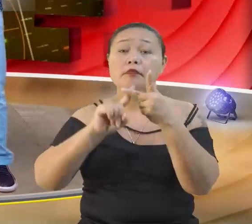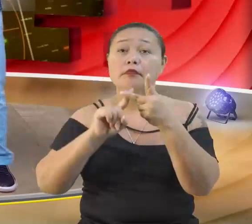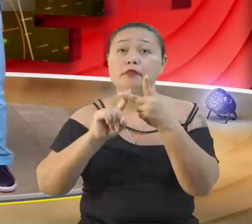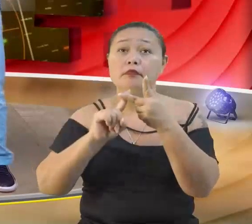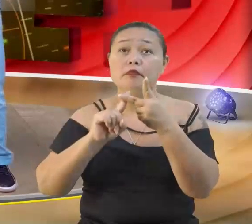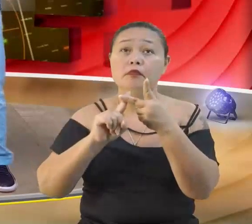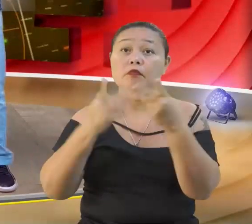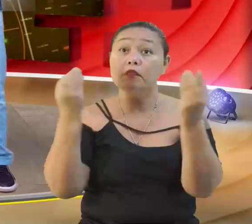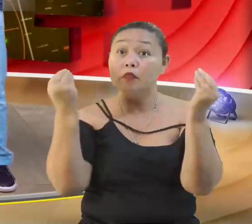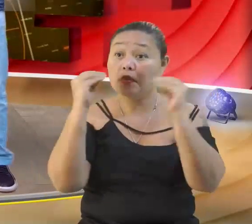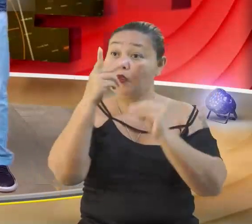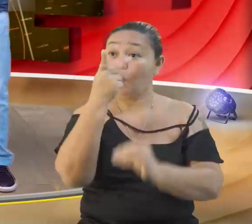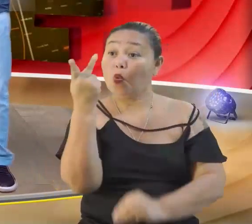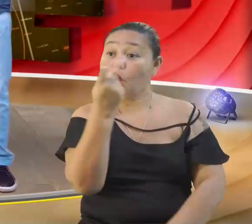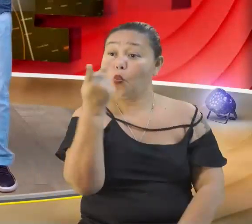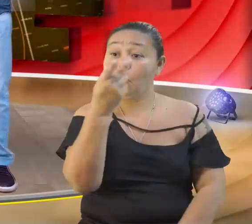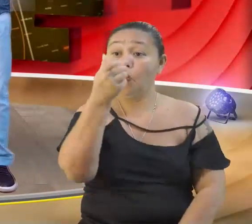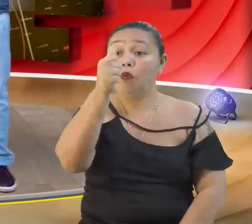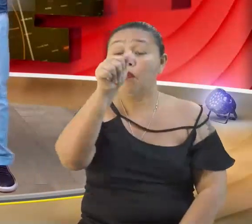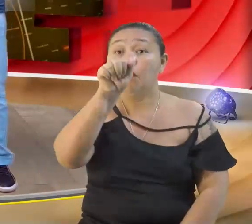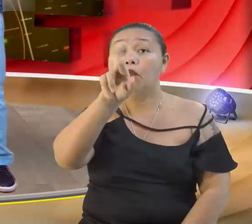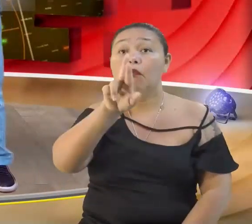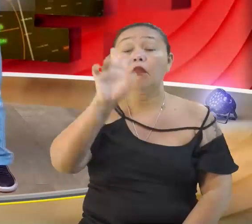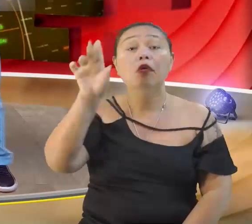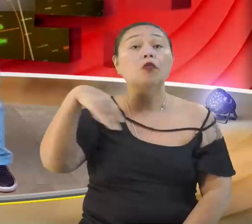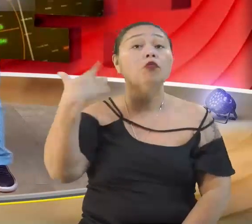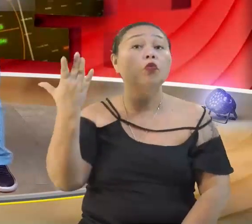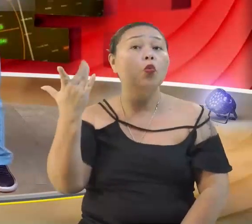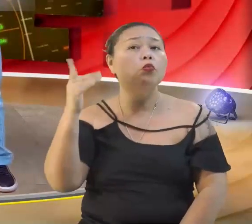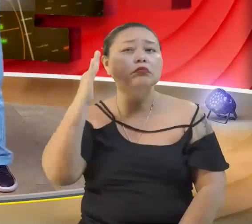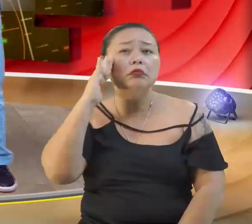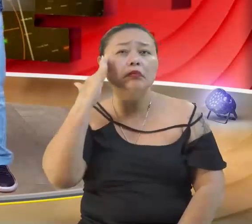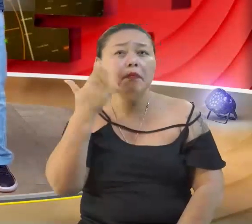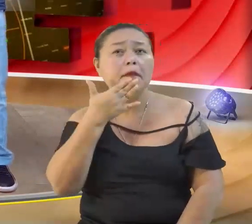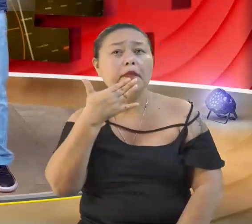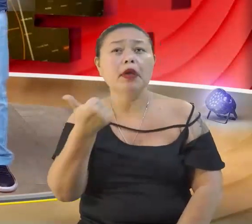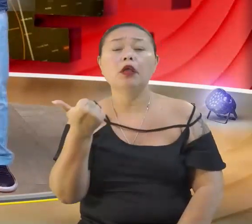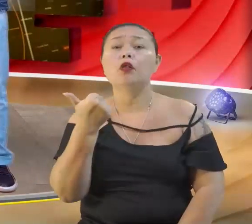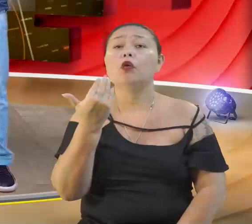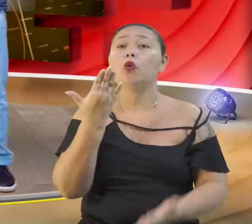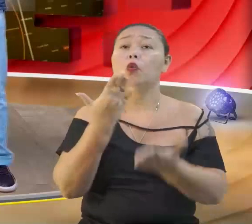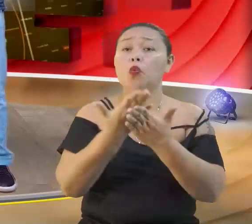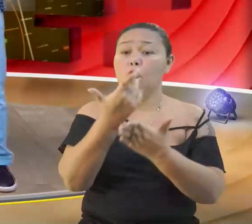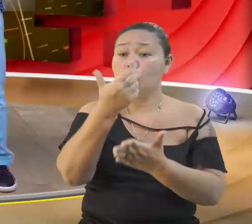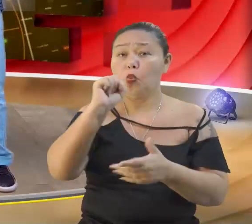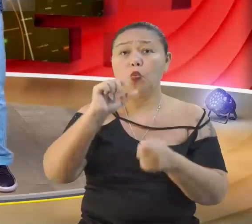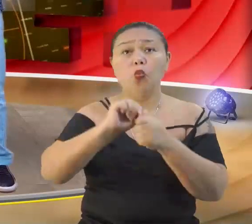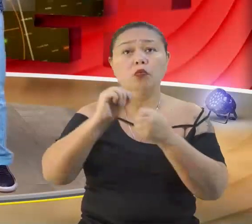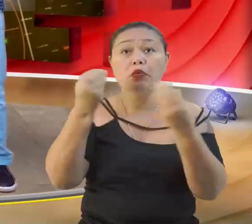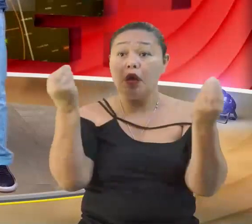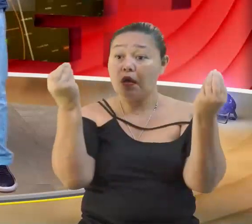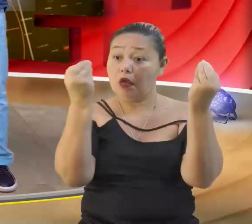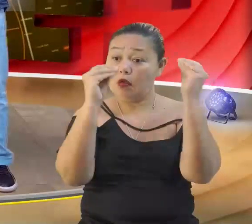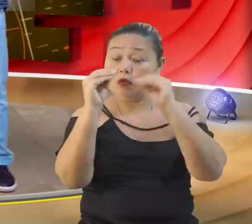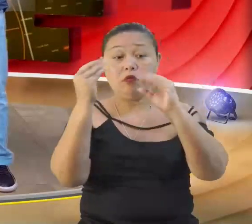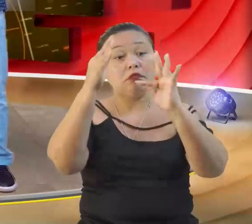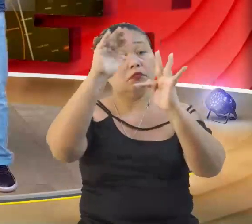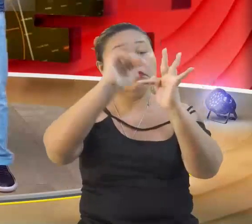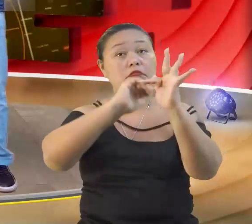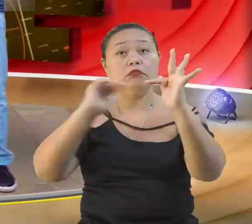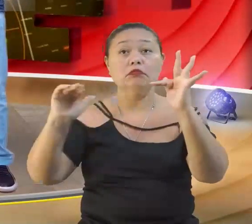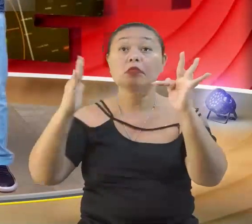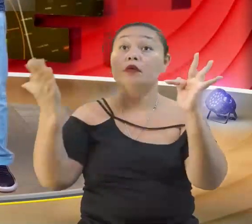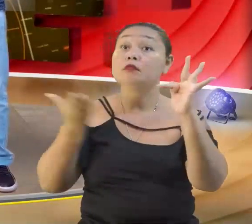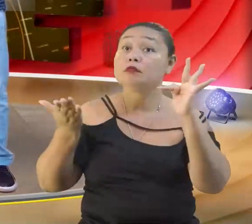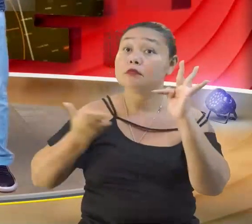par ordenado, entendemos melhor na aula 28. Botar esses pares no gráfico, aprendemos na aula de